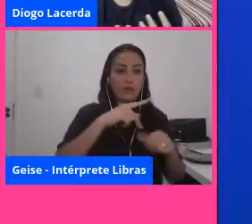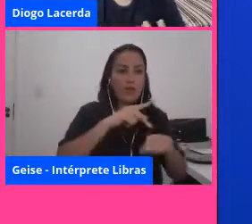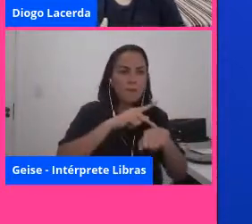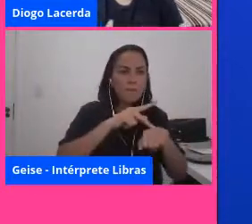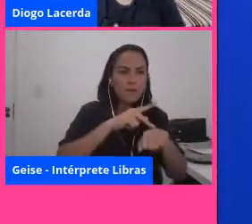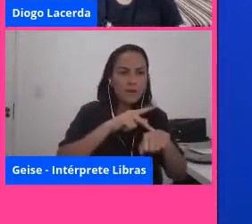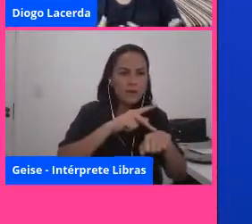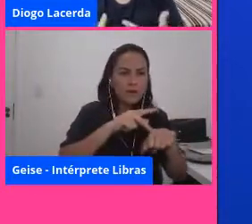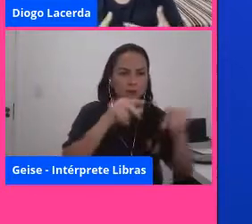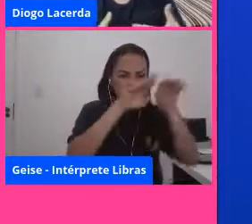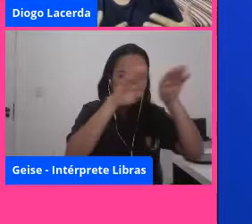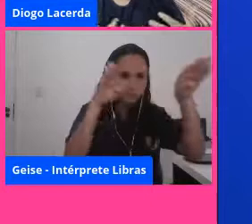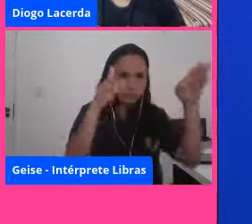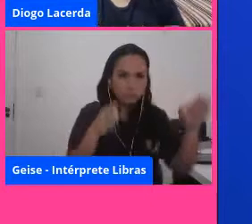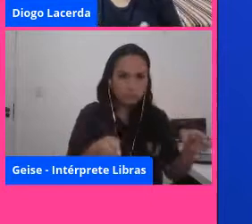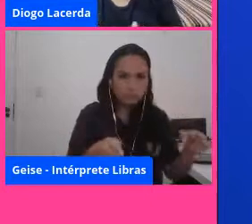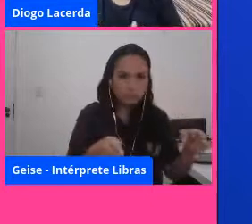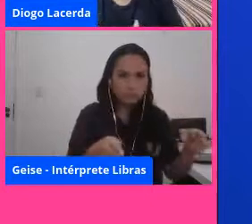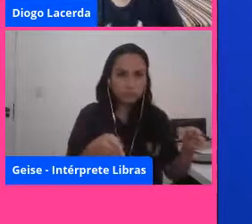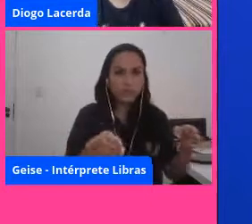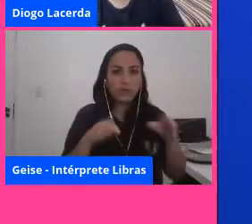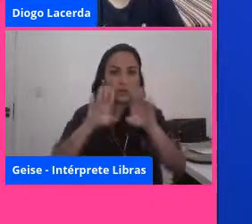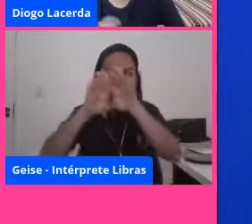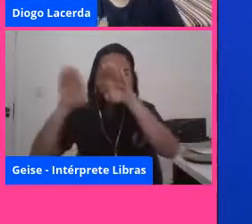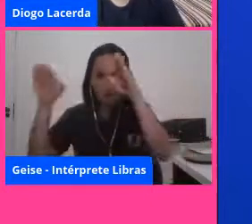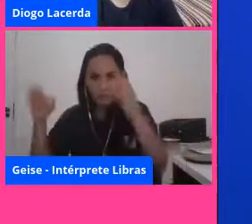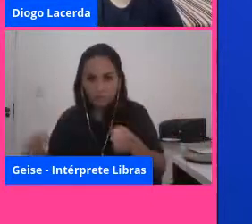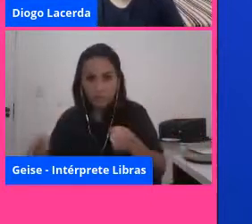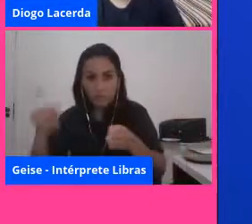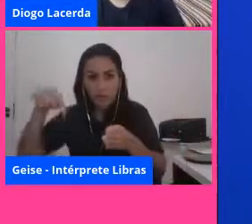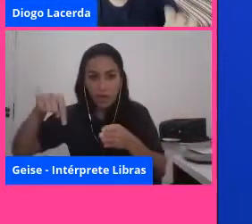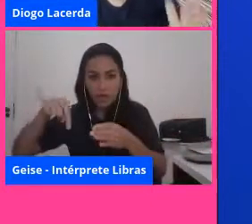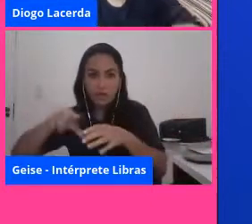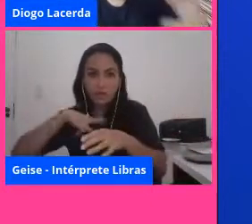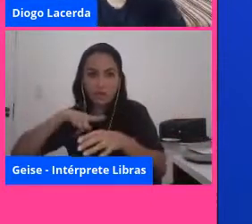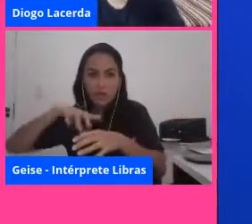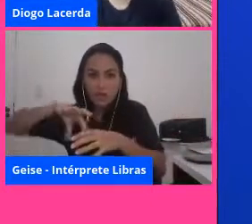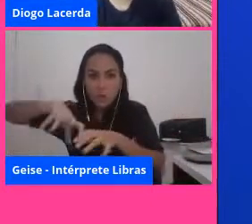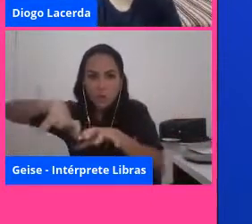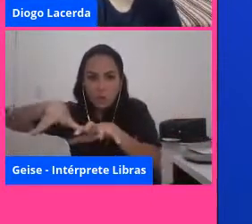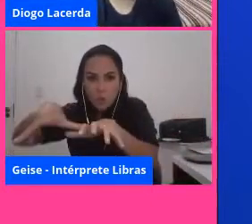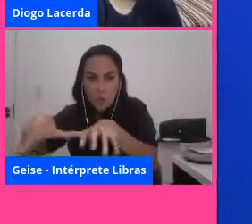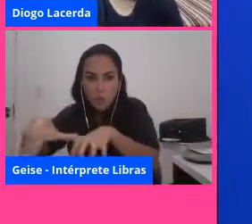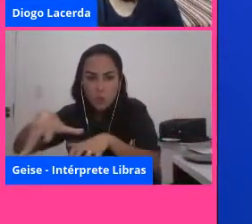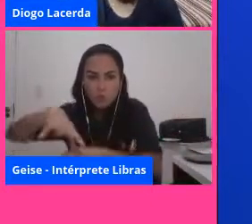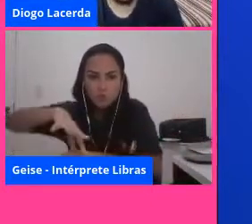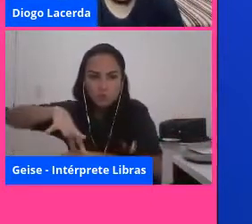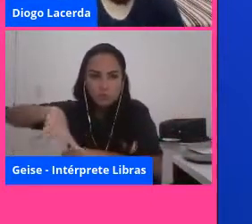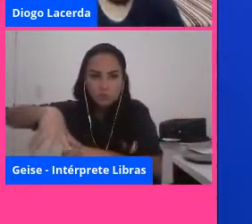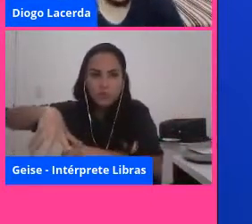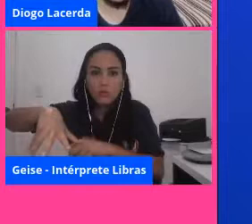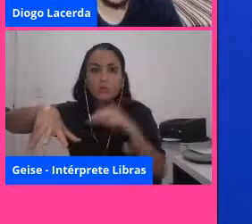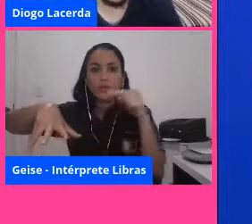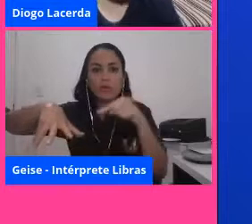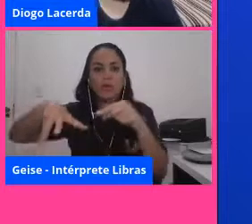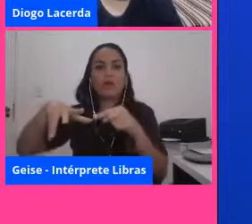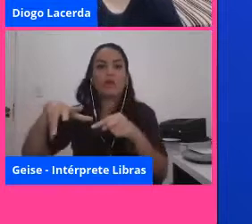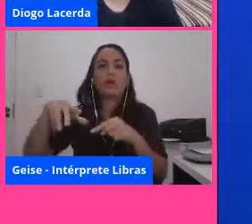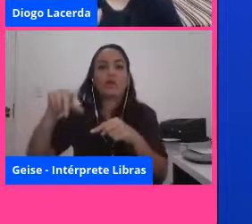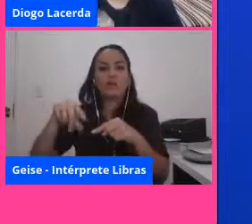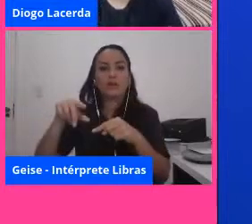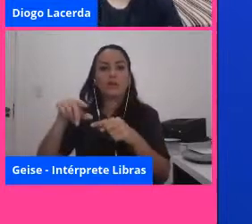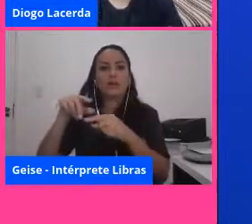ela é uma impressora aberta, e a gente vai trabalhar com um filamento que a gente chama de PLA. Já na 7S3, a gente vai trabalhar